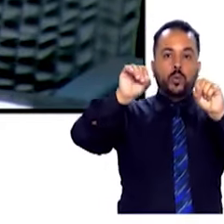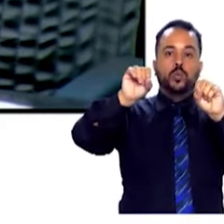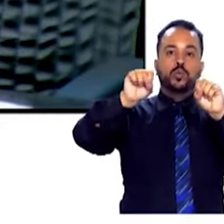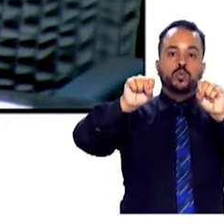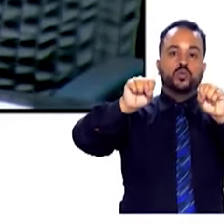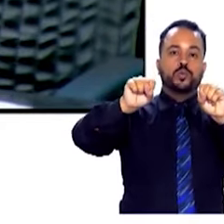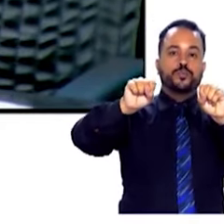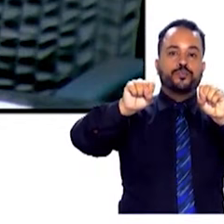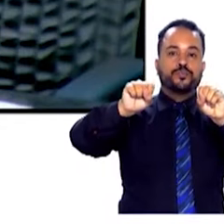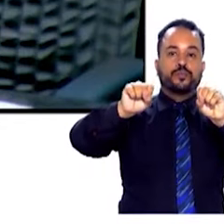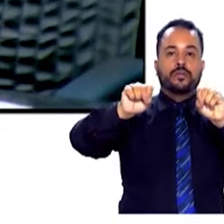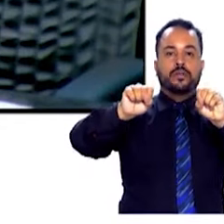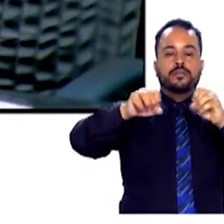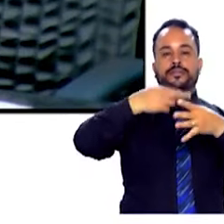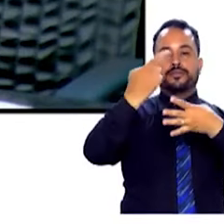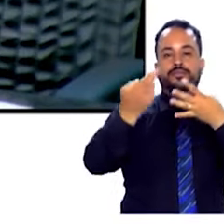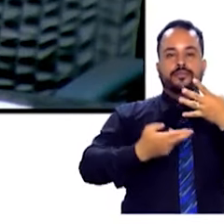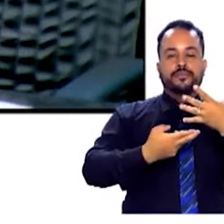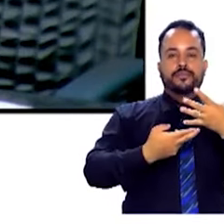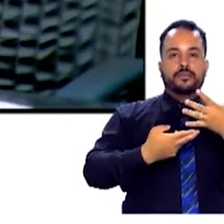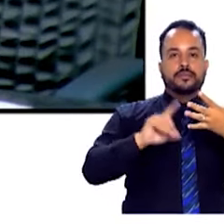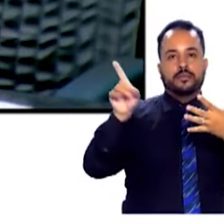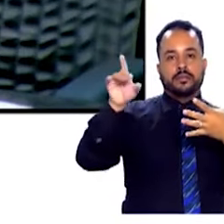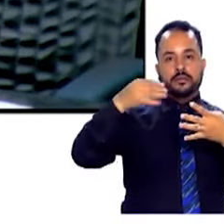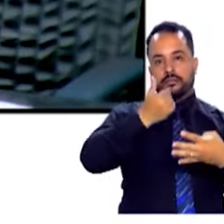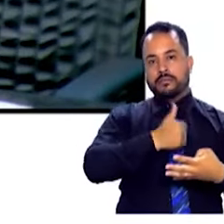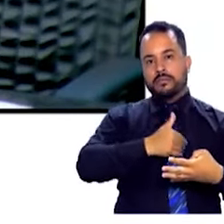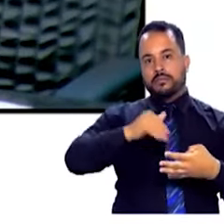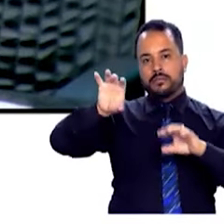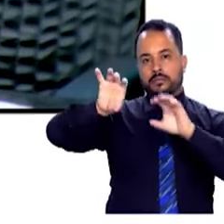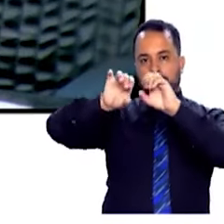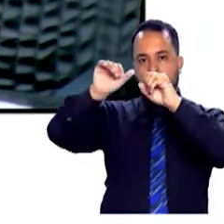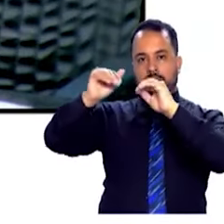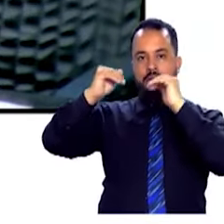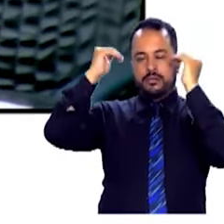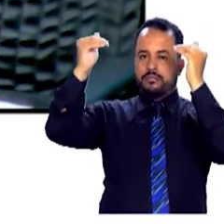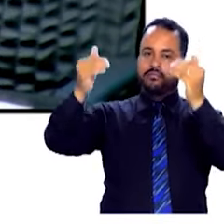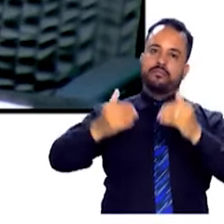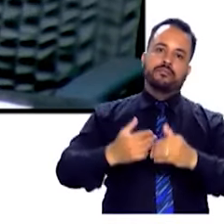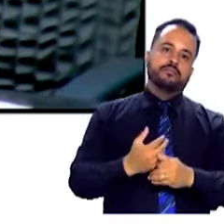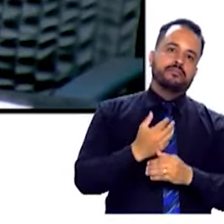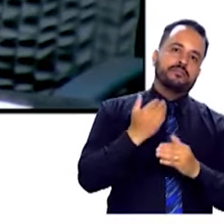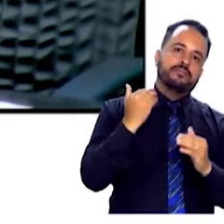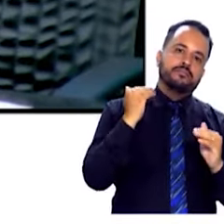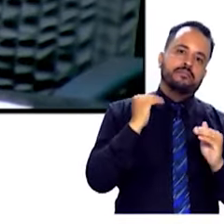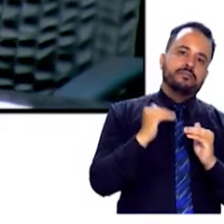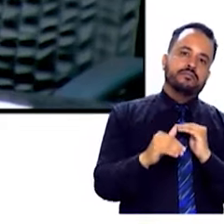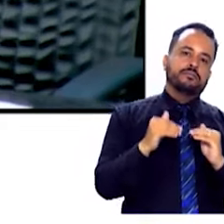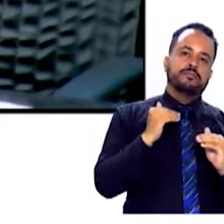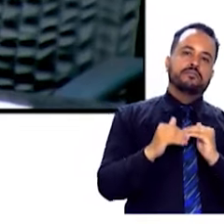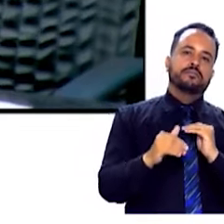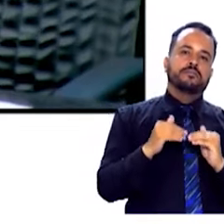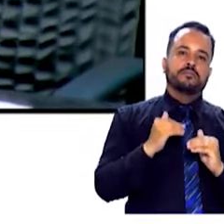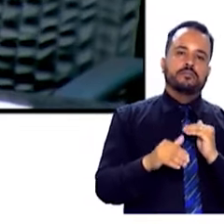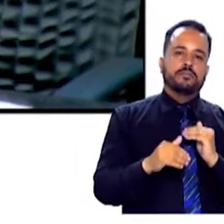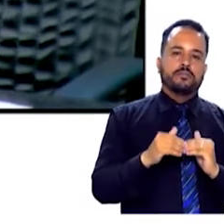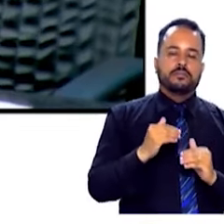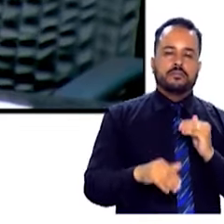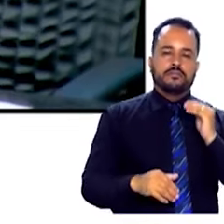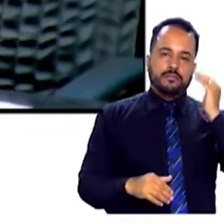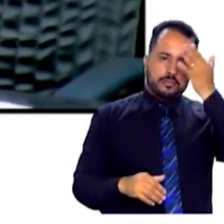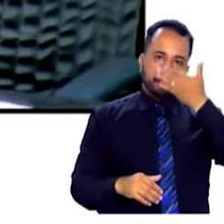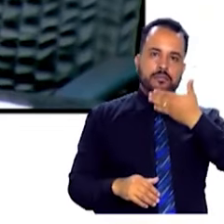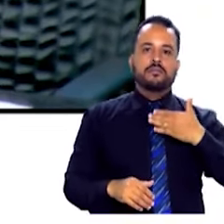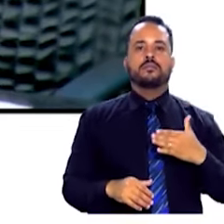né que não não não admite eh discussão de fatos de provas não admite discussão de direito comum esses